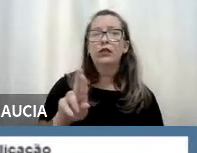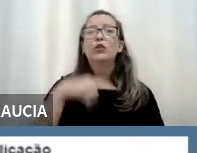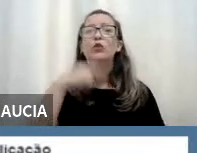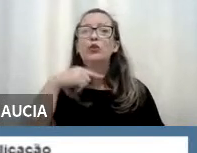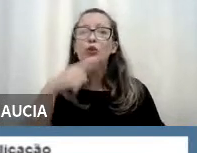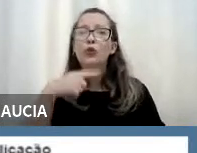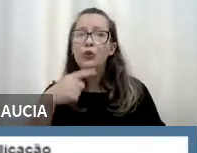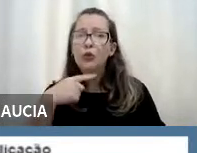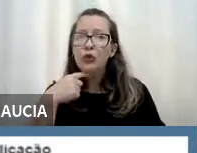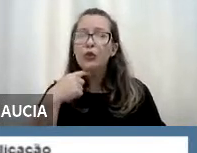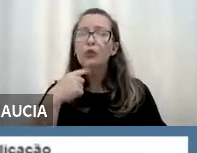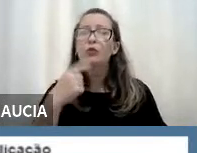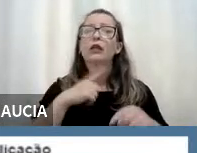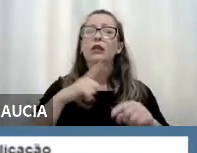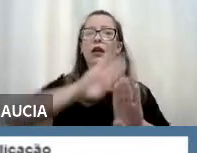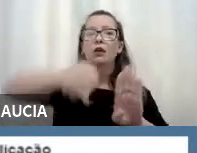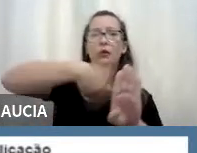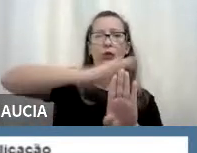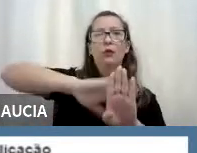pelo inbox,